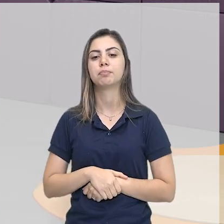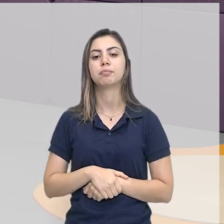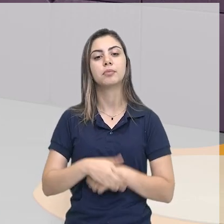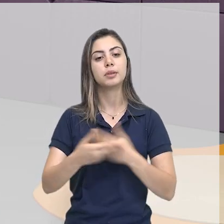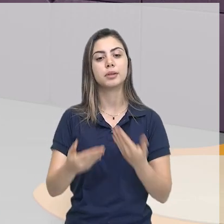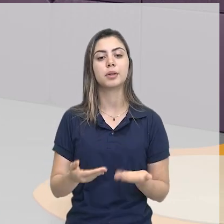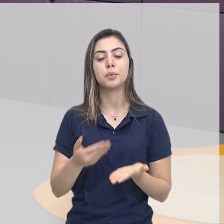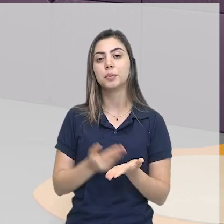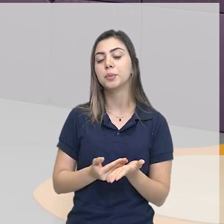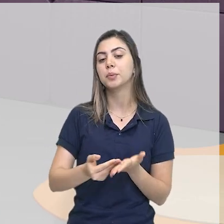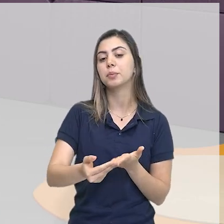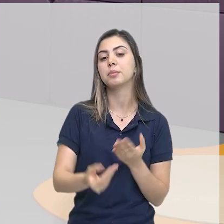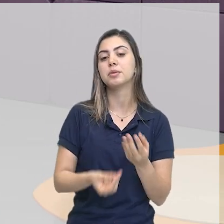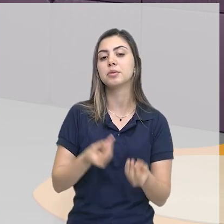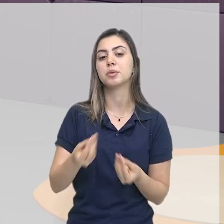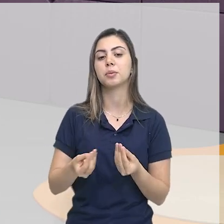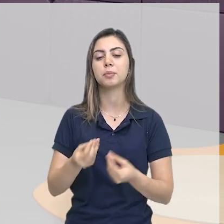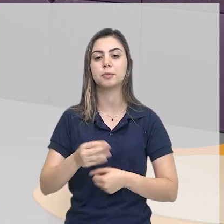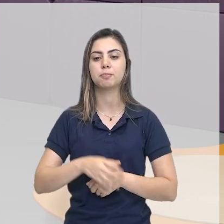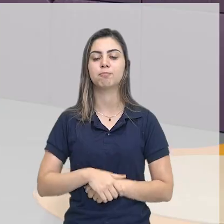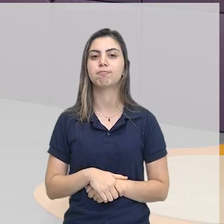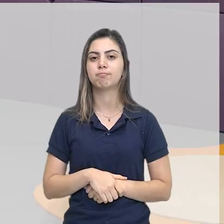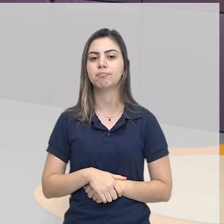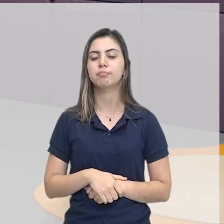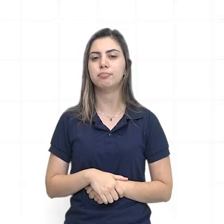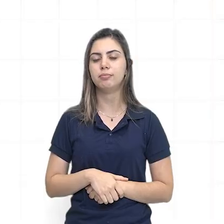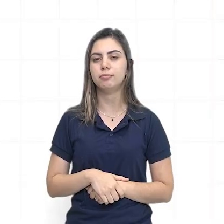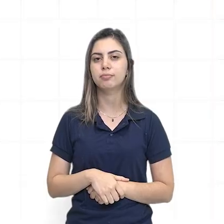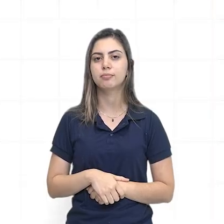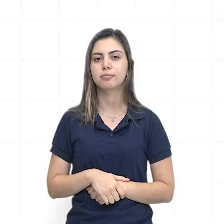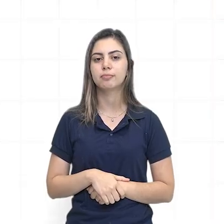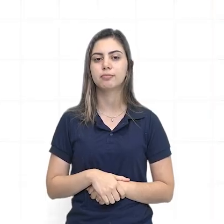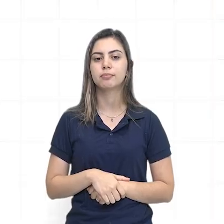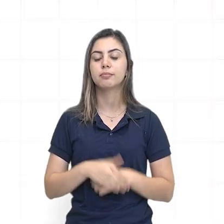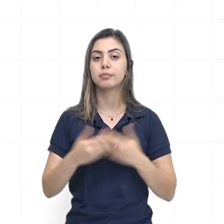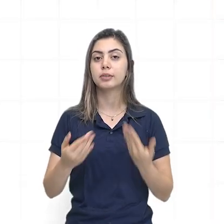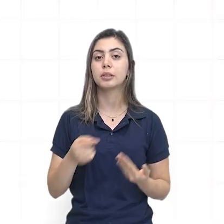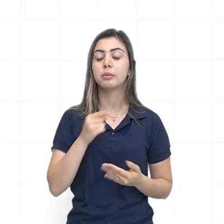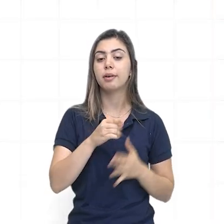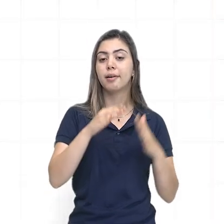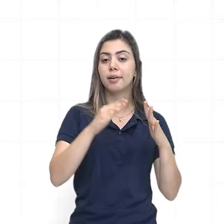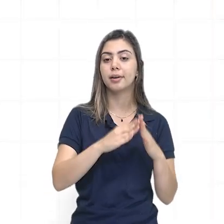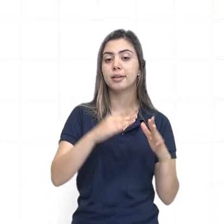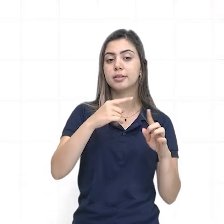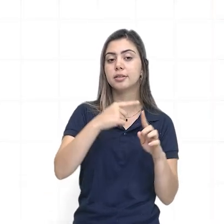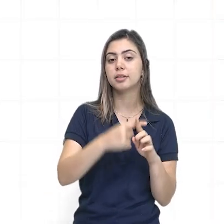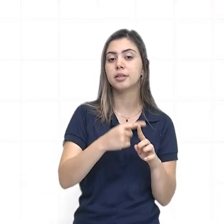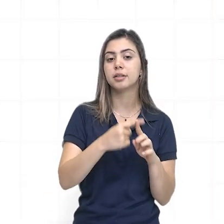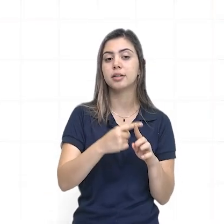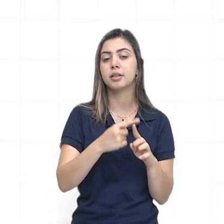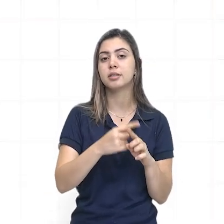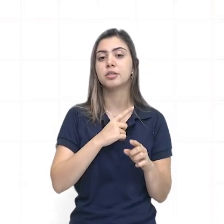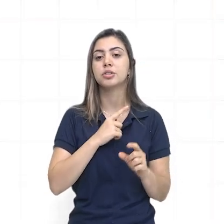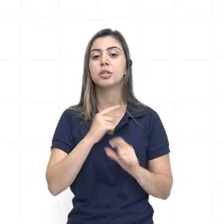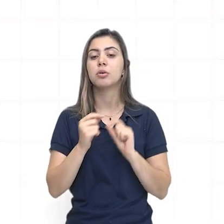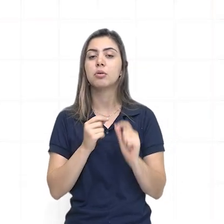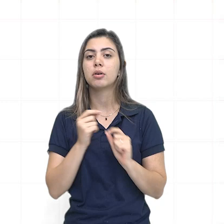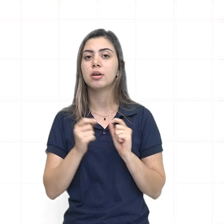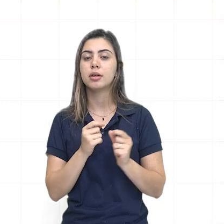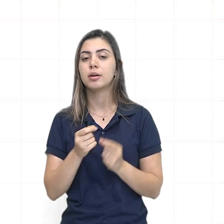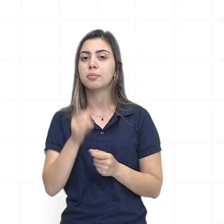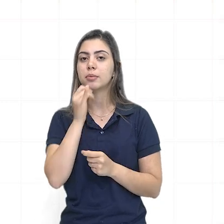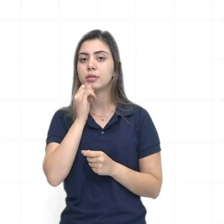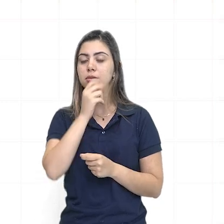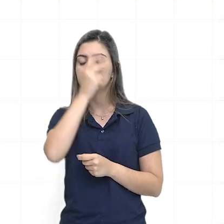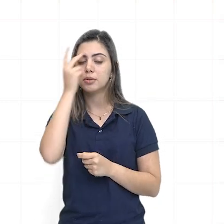né, você tem o sustento da igreja que provinha das esmolas dadas pelos